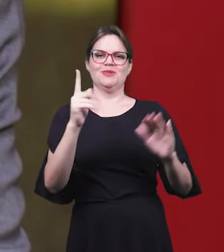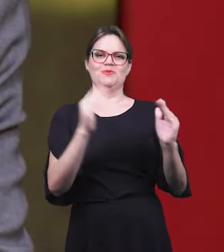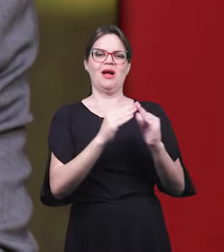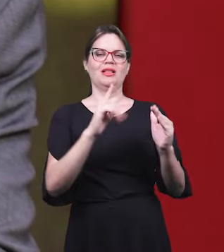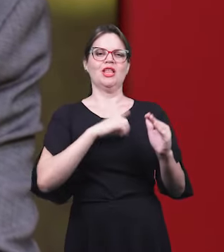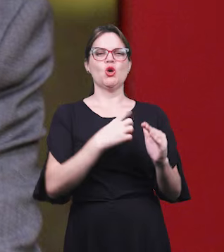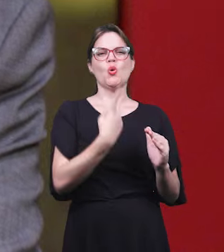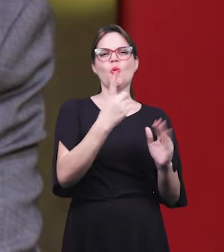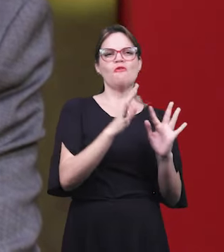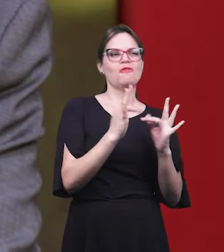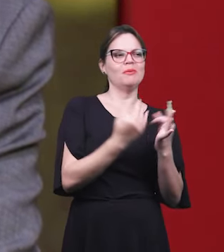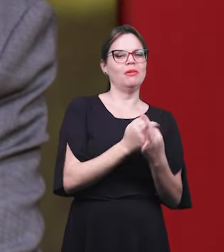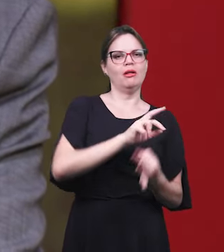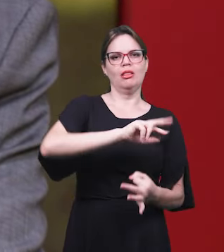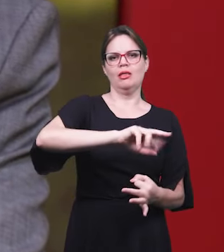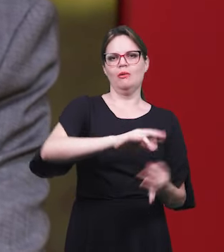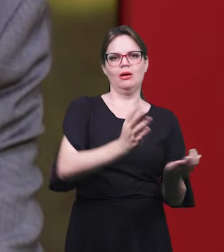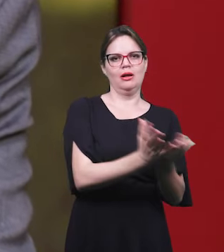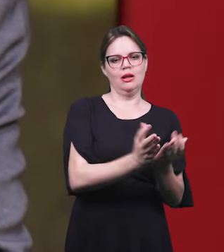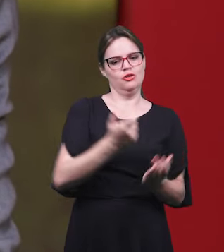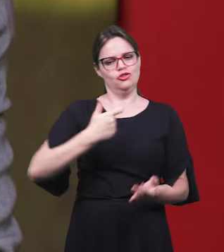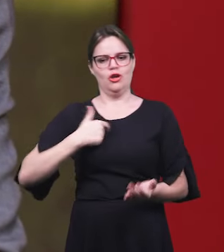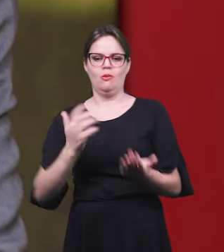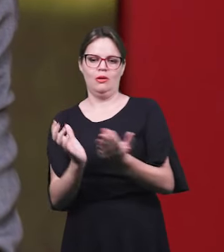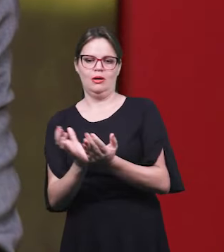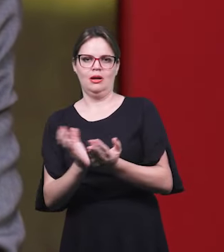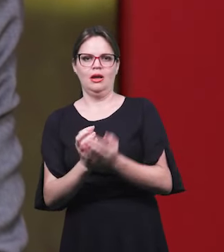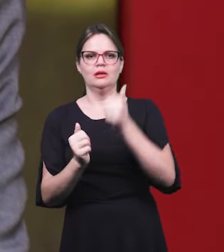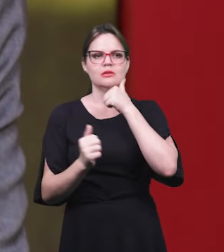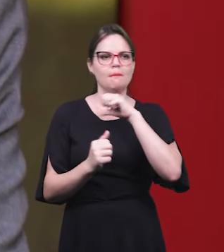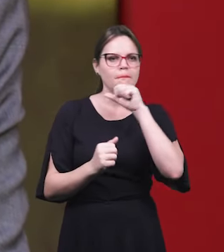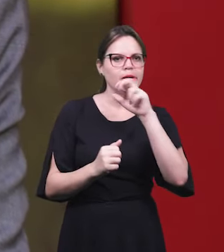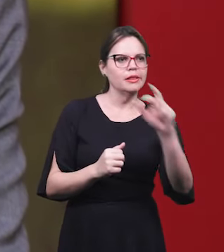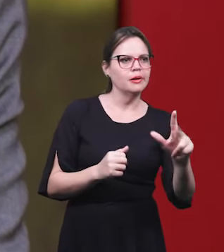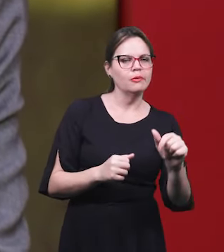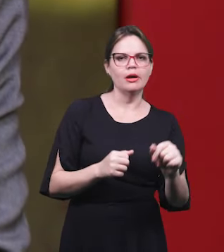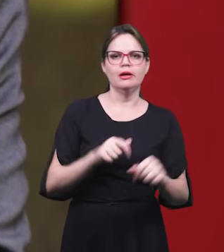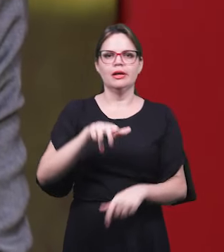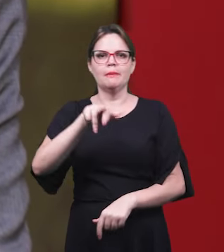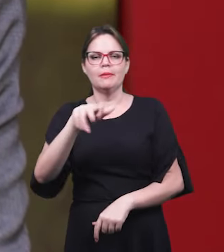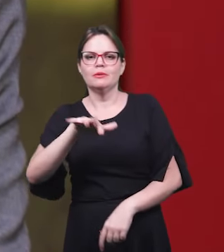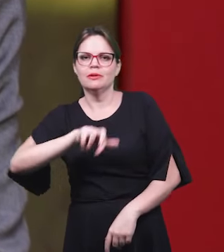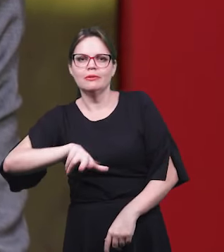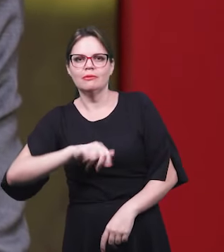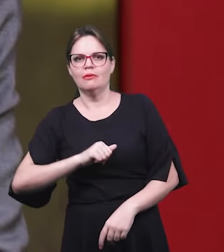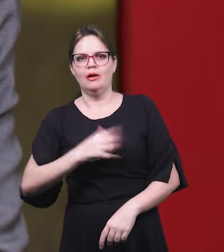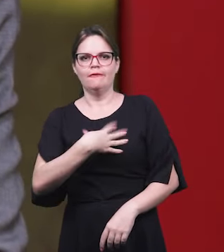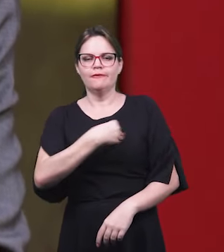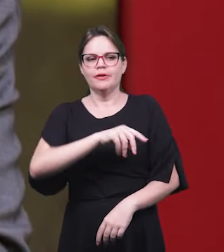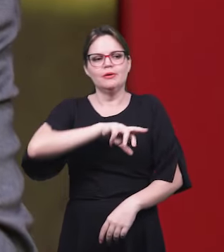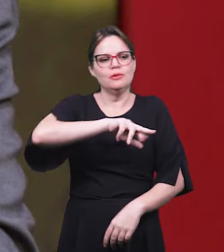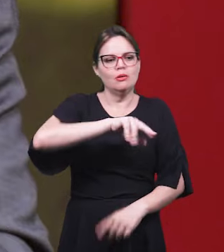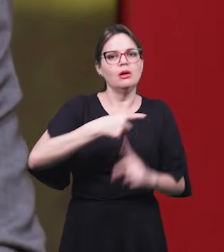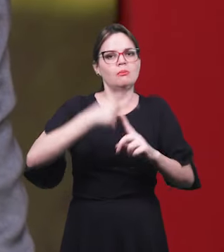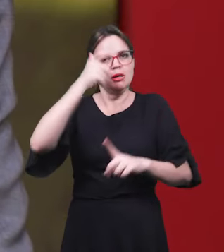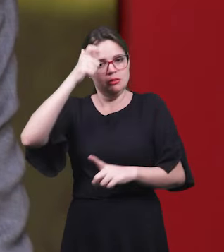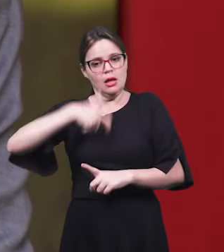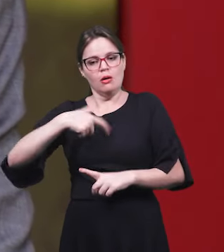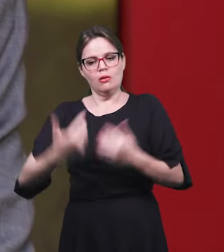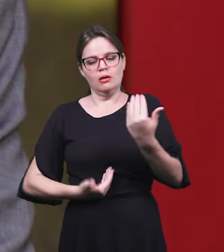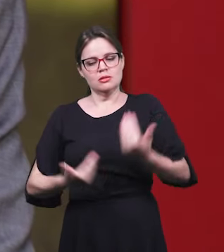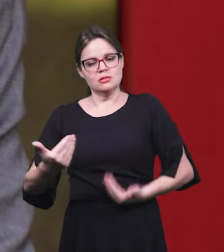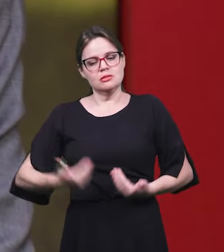servo, alguns são, outros não, mas aqueles que são, orem para que o Senhor possa completar